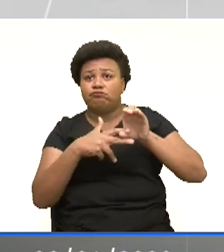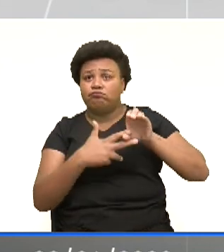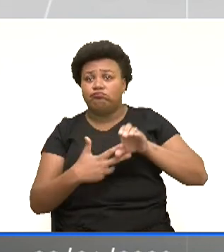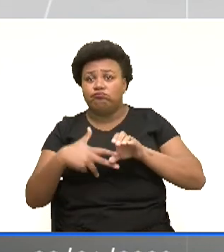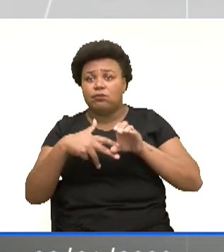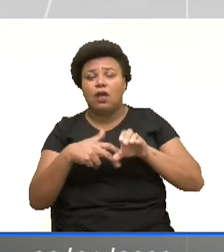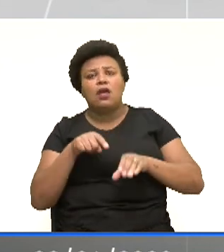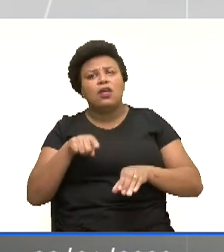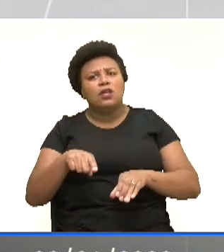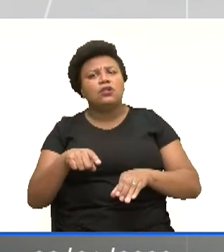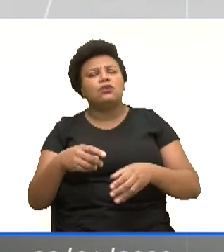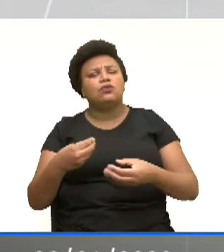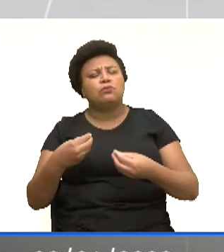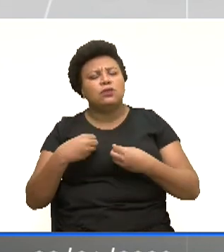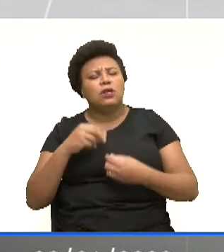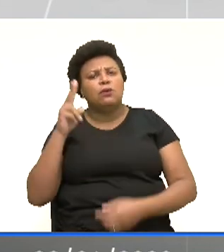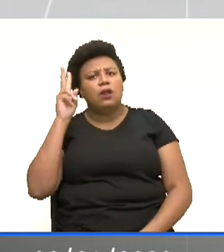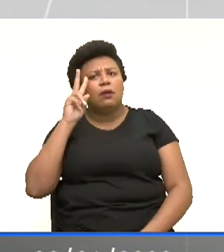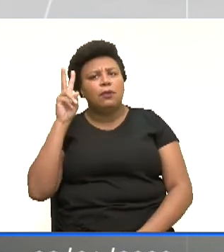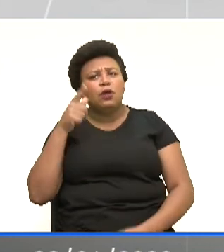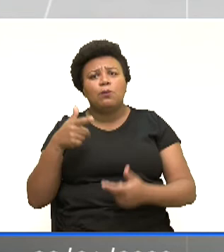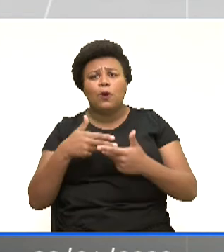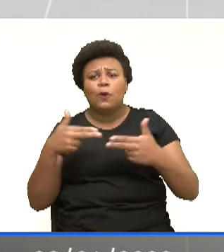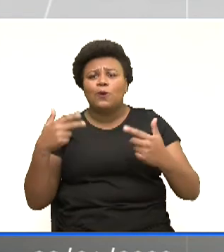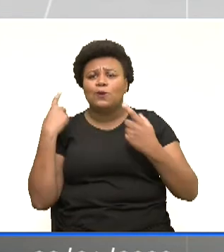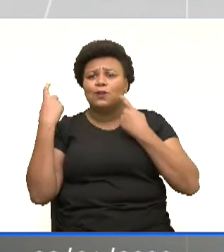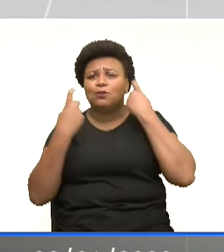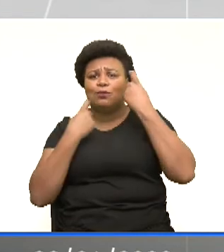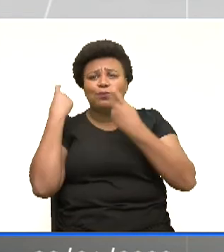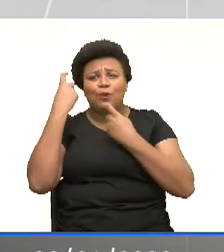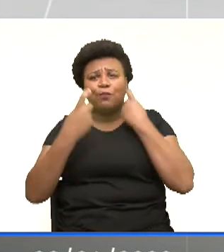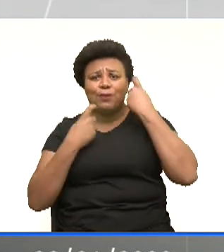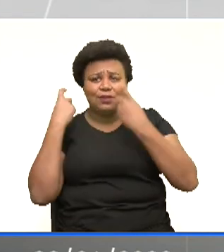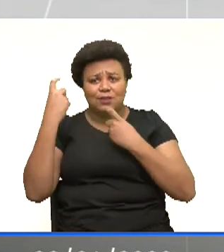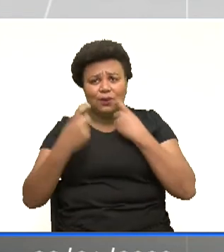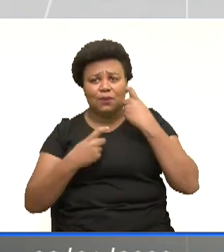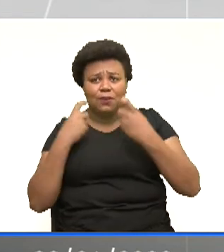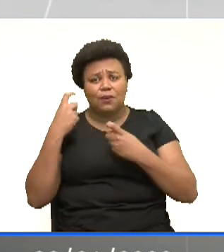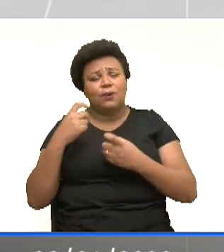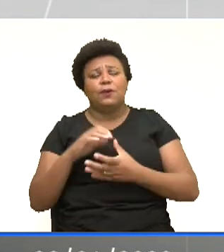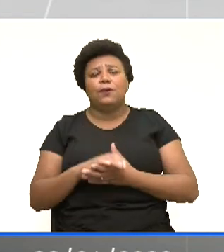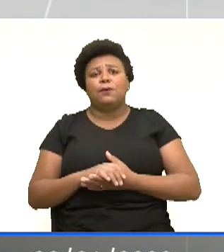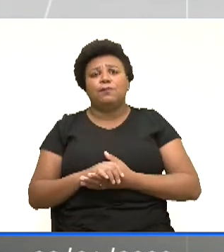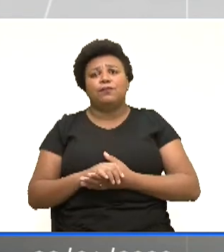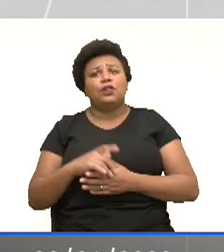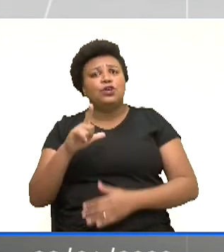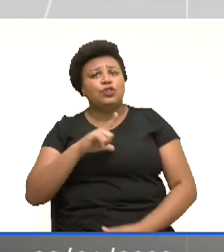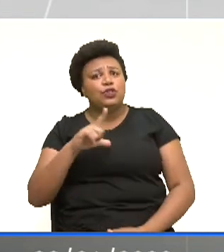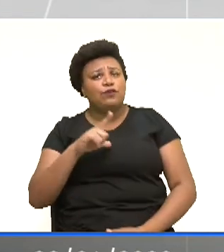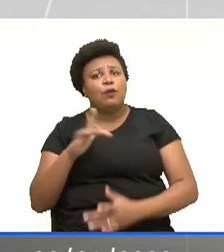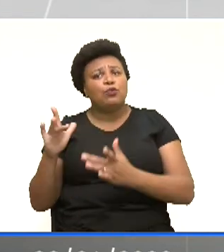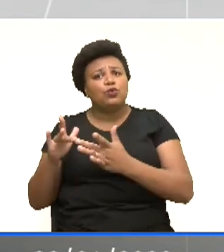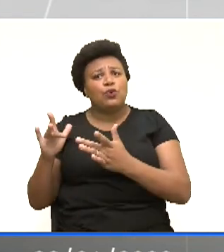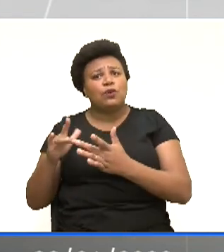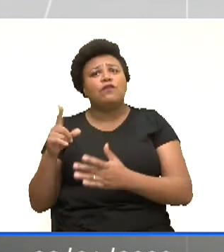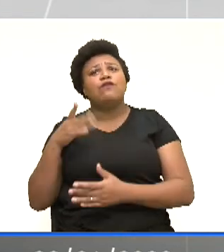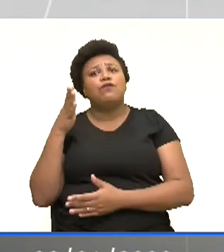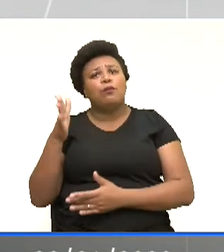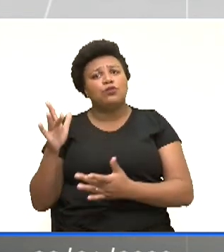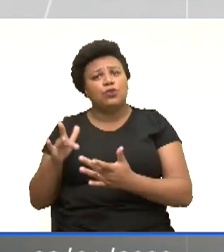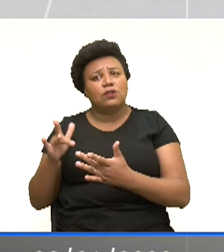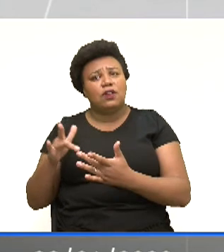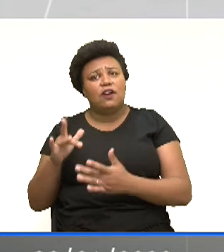e isso me remeteu para uma condição de preocupação com essa situação. E tivemos um contato, fomos contactados